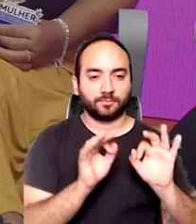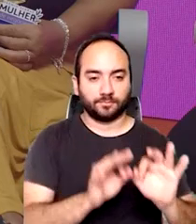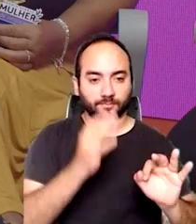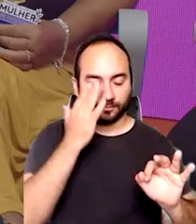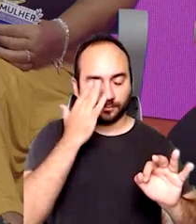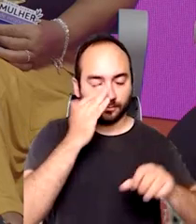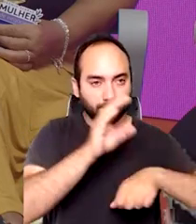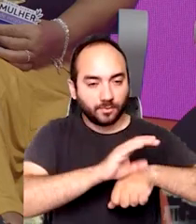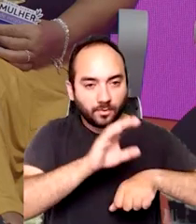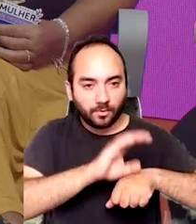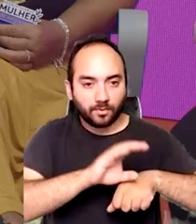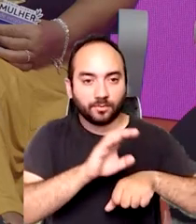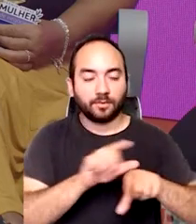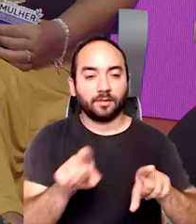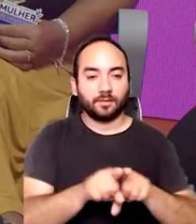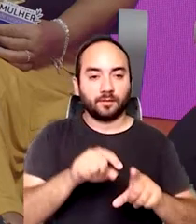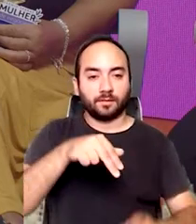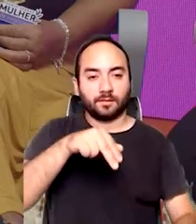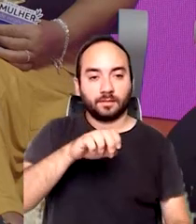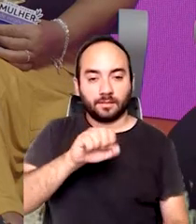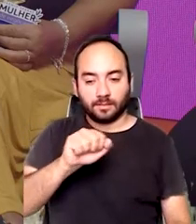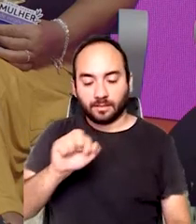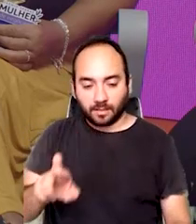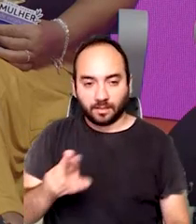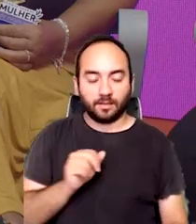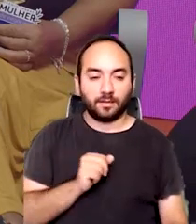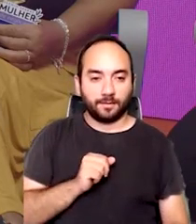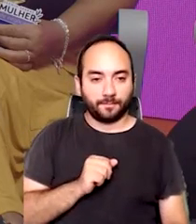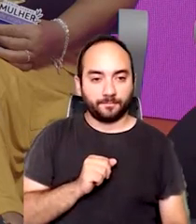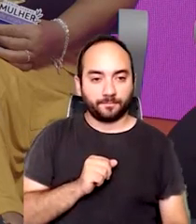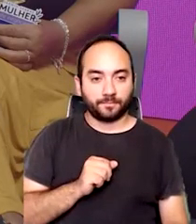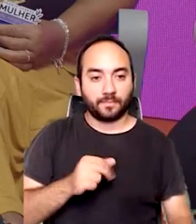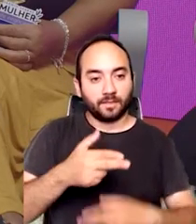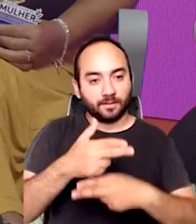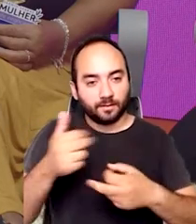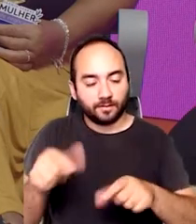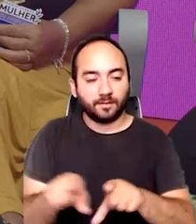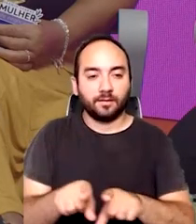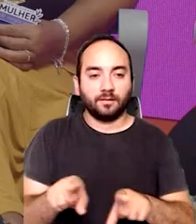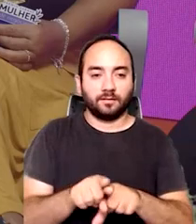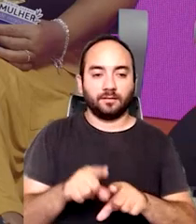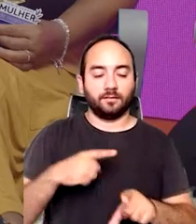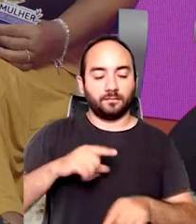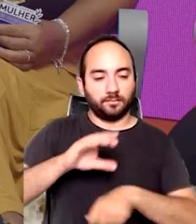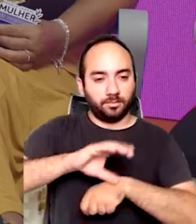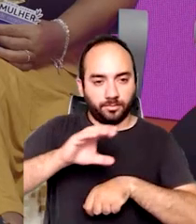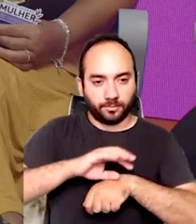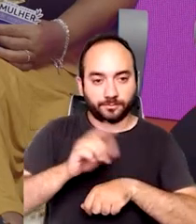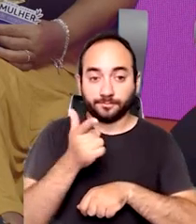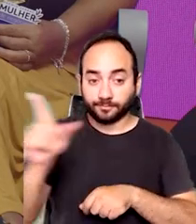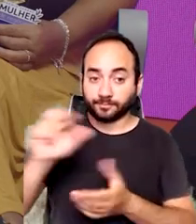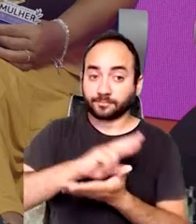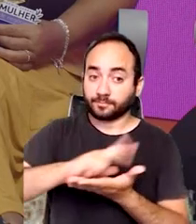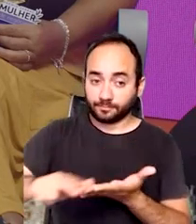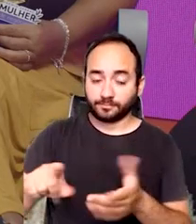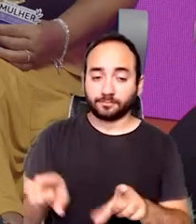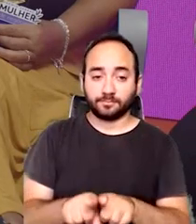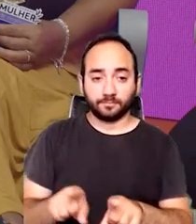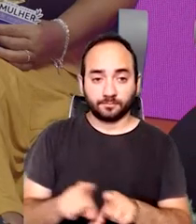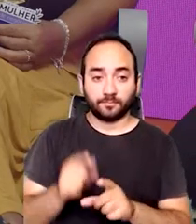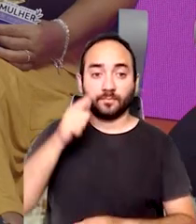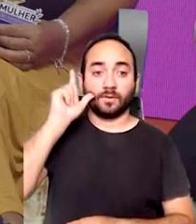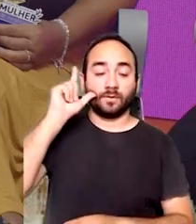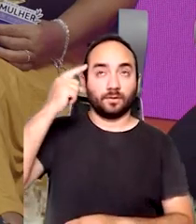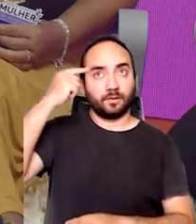qualificar fazendo cursos pelo senar pelo sebrai e outros mais né